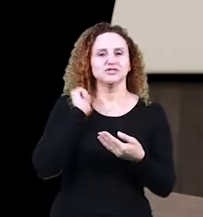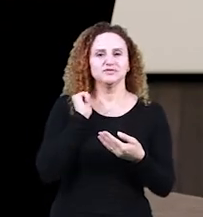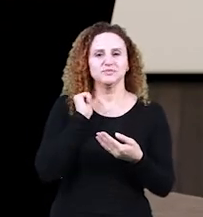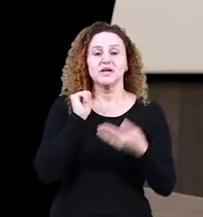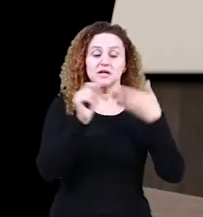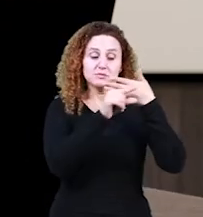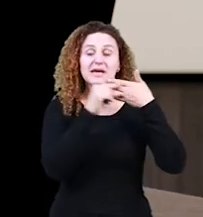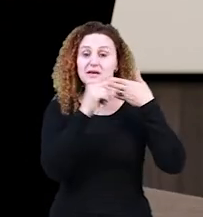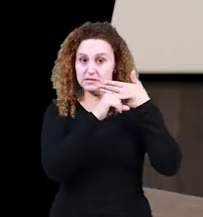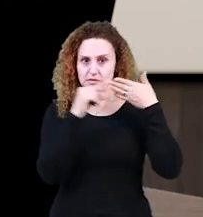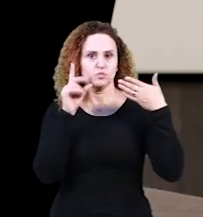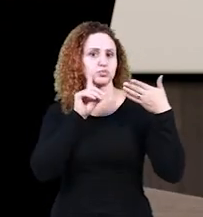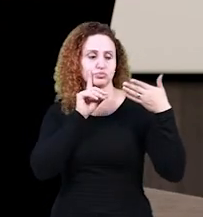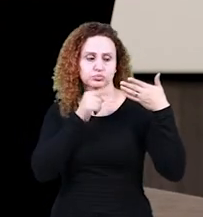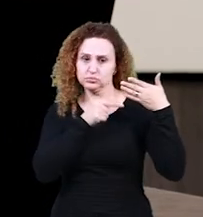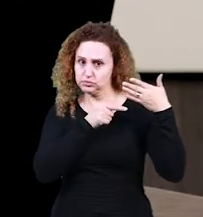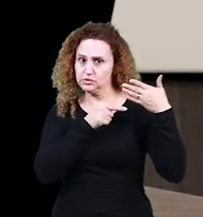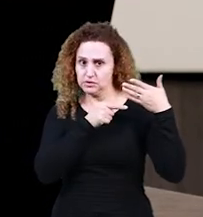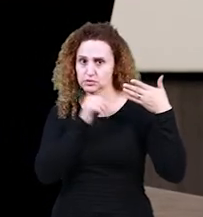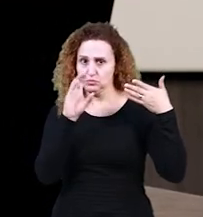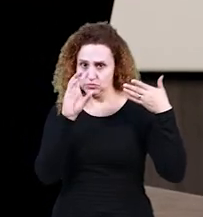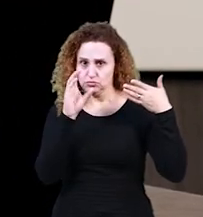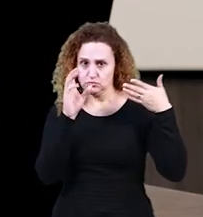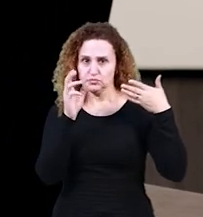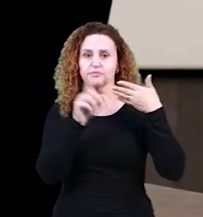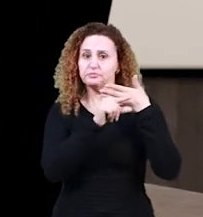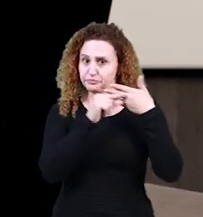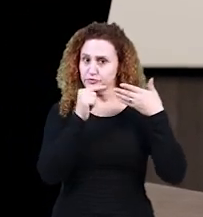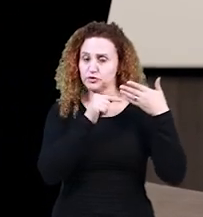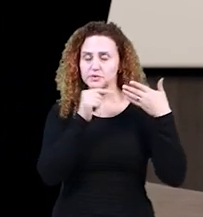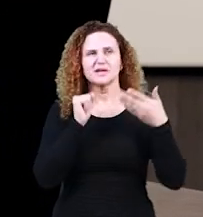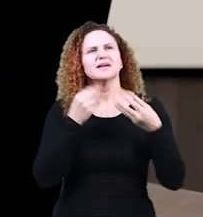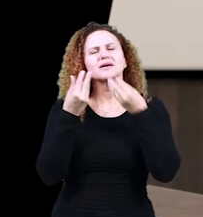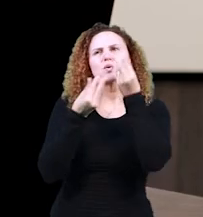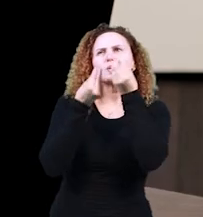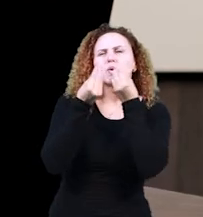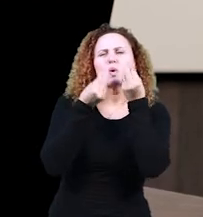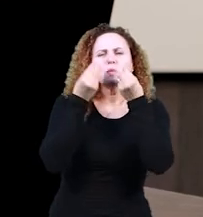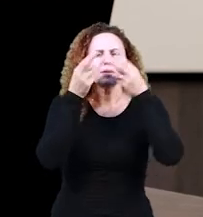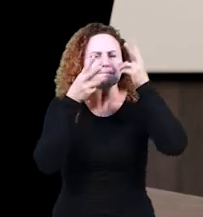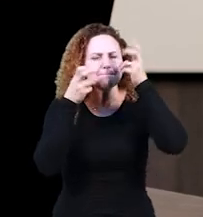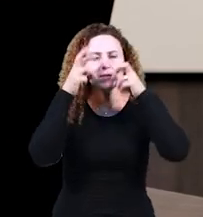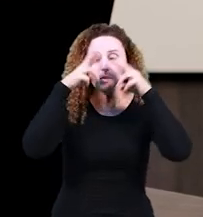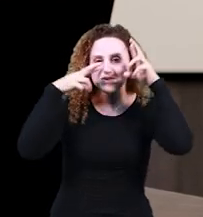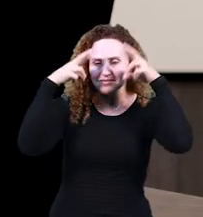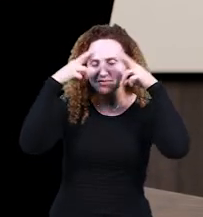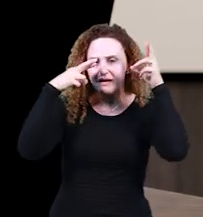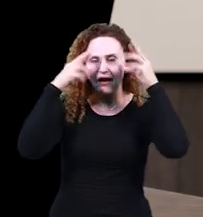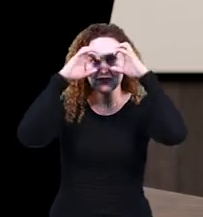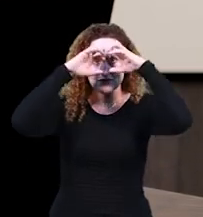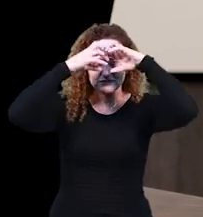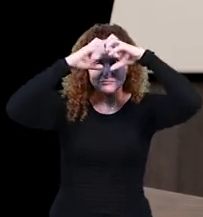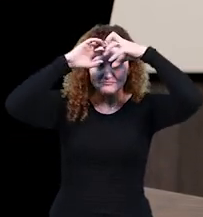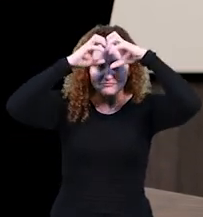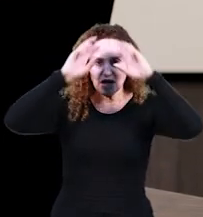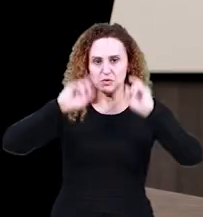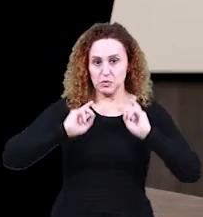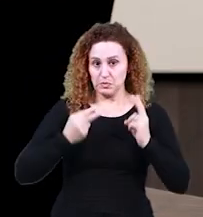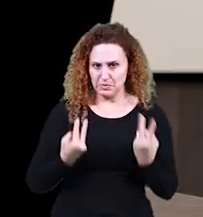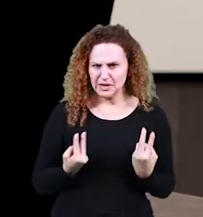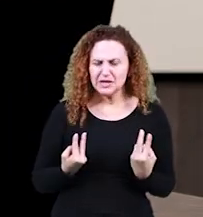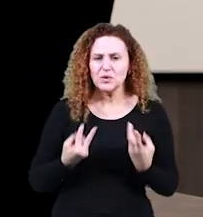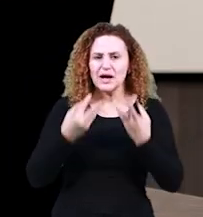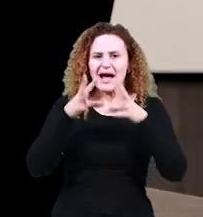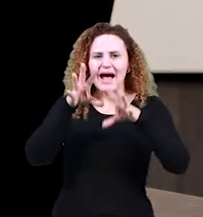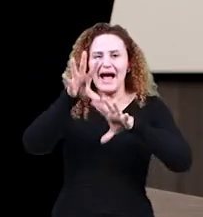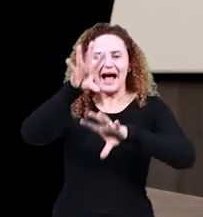chomsky é saber como é que se processam no cérebro humano aquisição da linguagem né